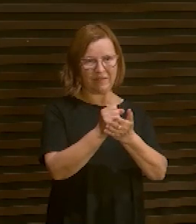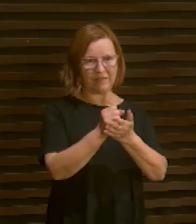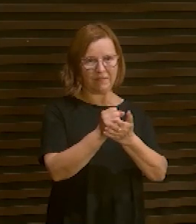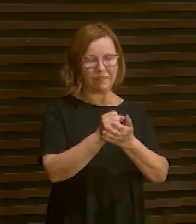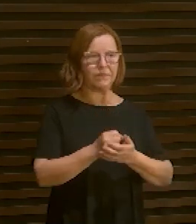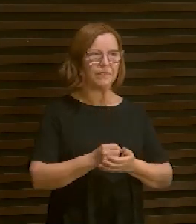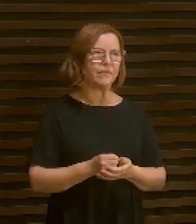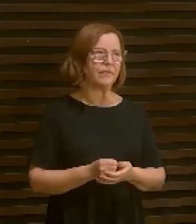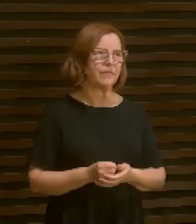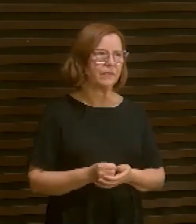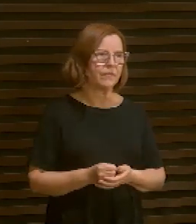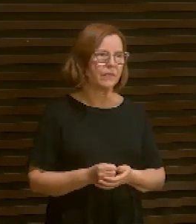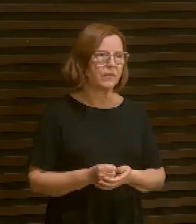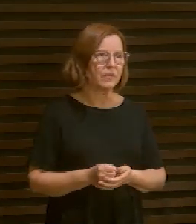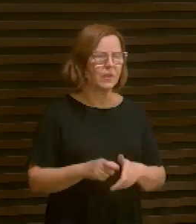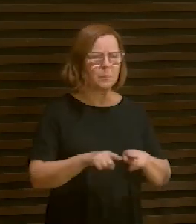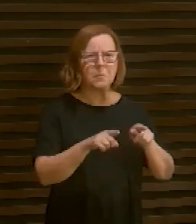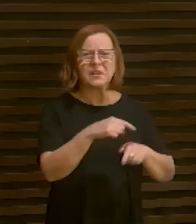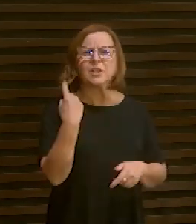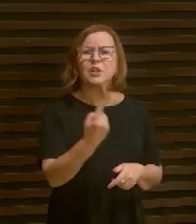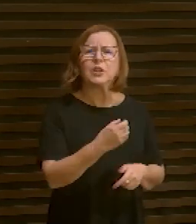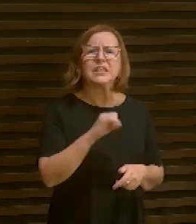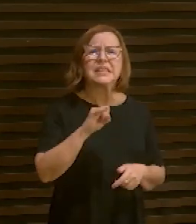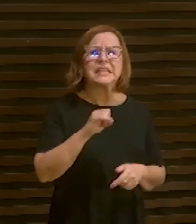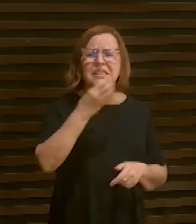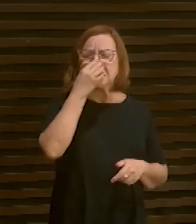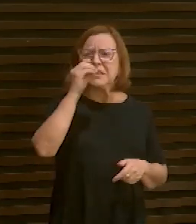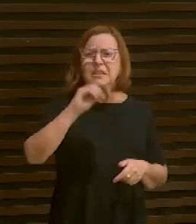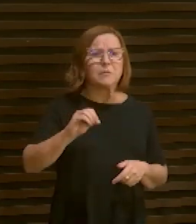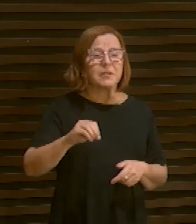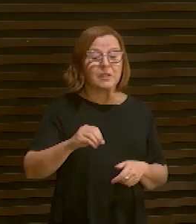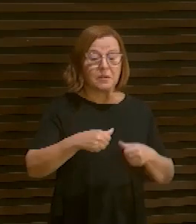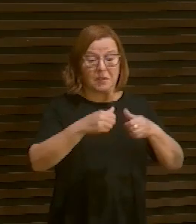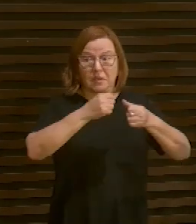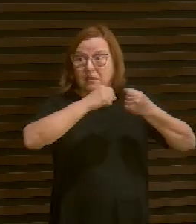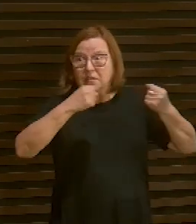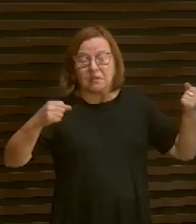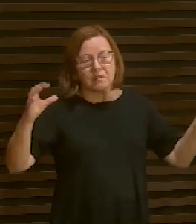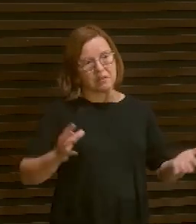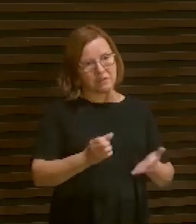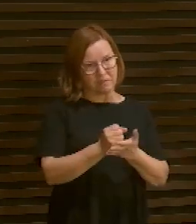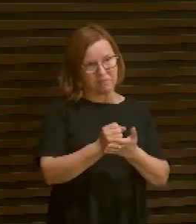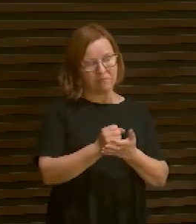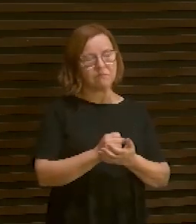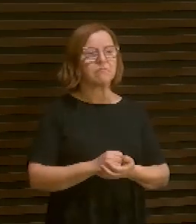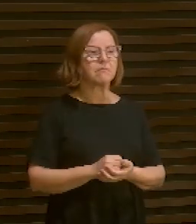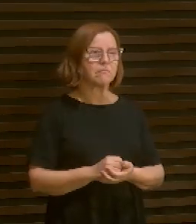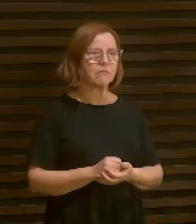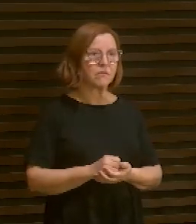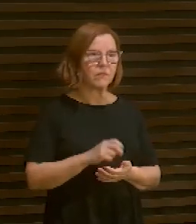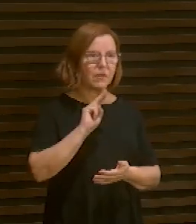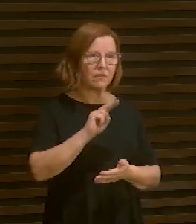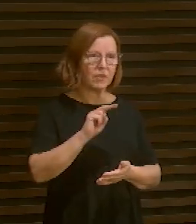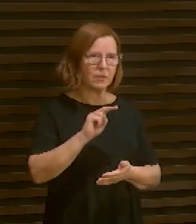acontece conosco se negligenciarmos essa tão grande salvação? Nós vemos muitas vezes